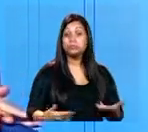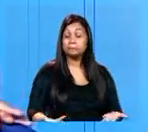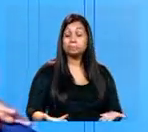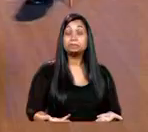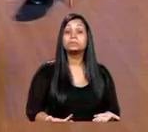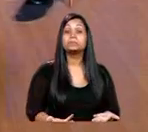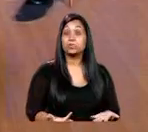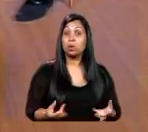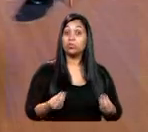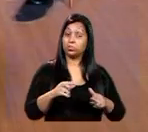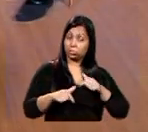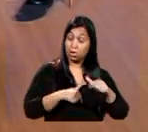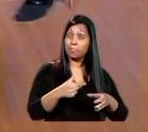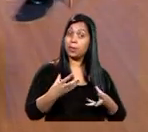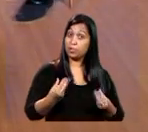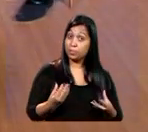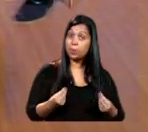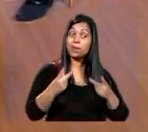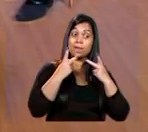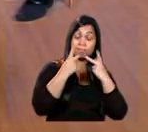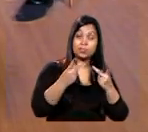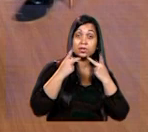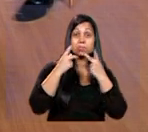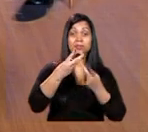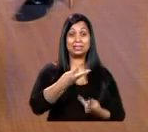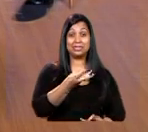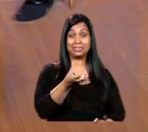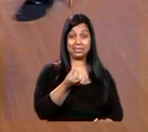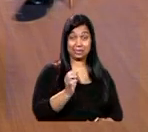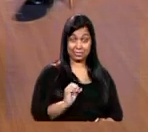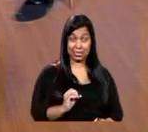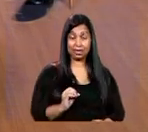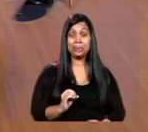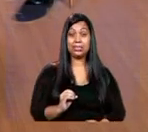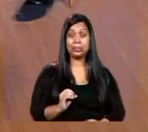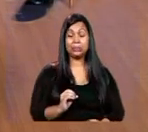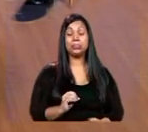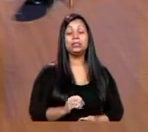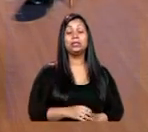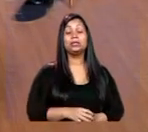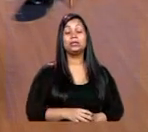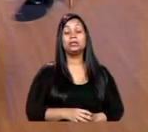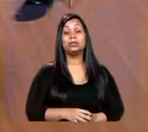tal. Então é um trabalho bem intenso, porque você tem que fazer visitas. São 360. E o que